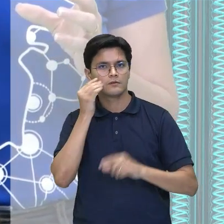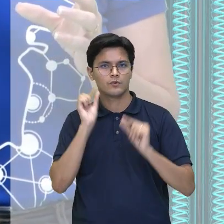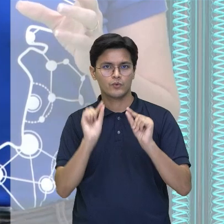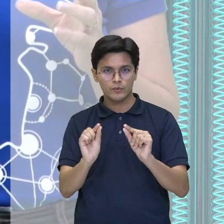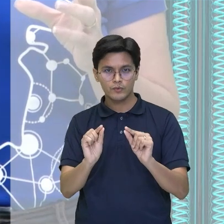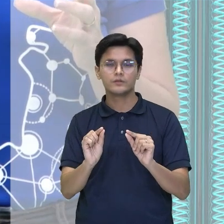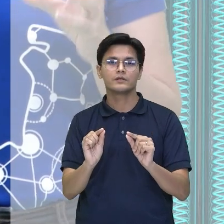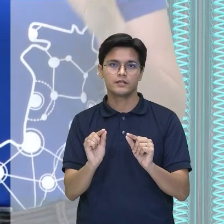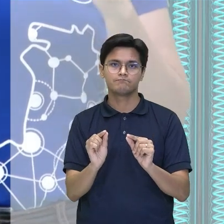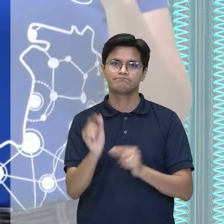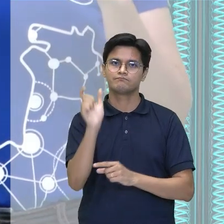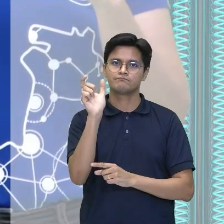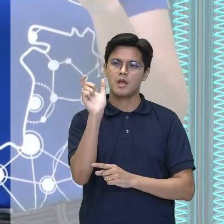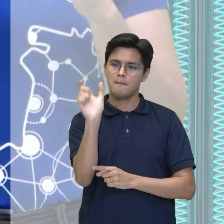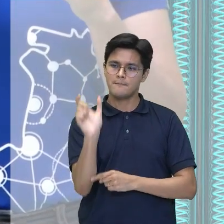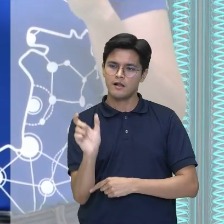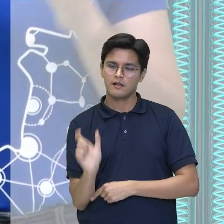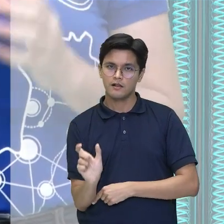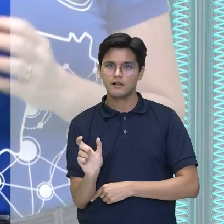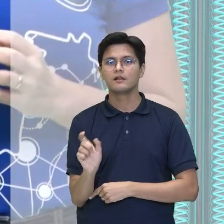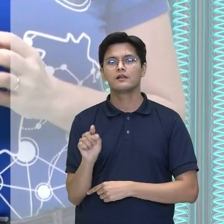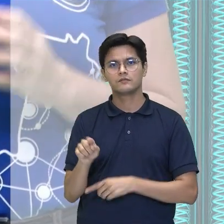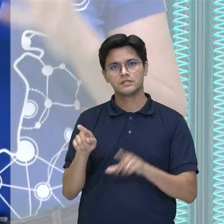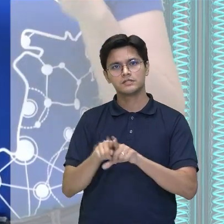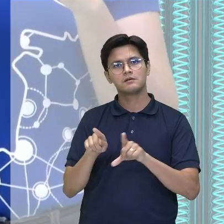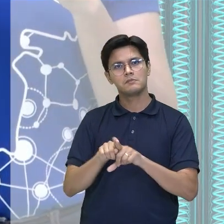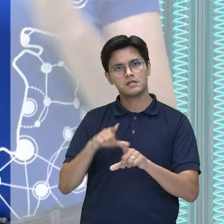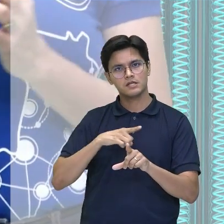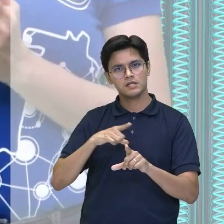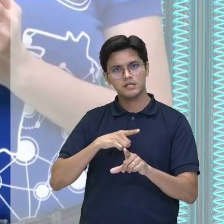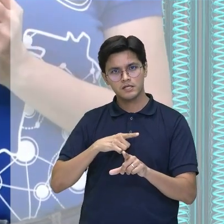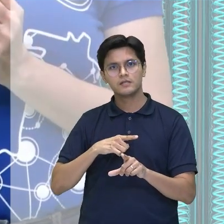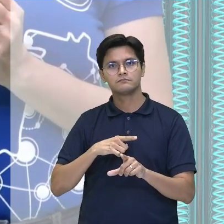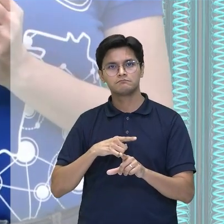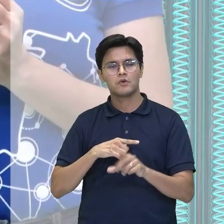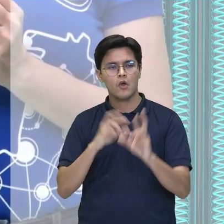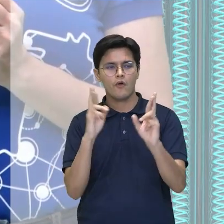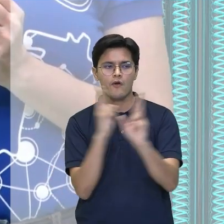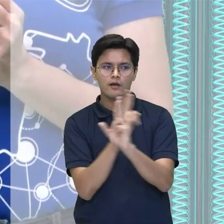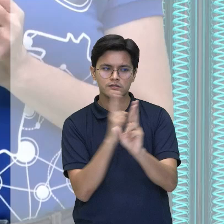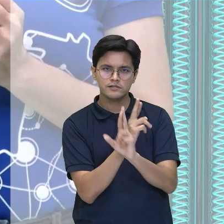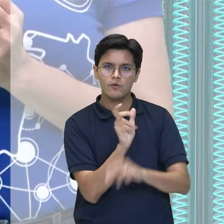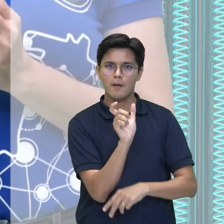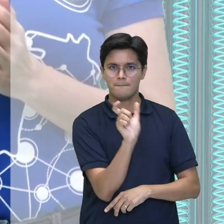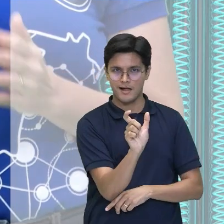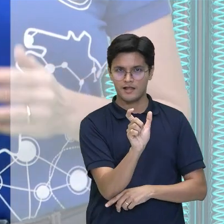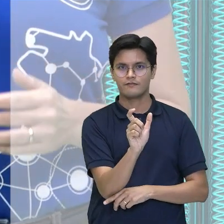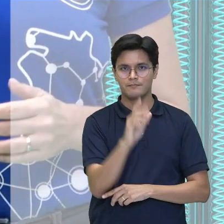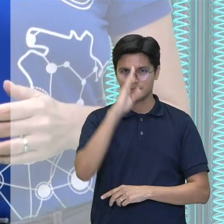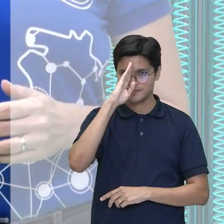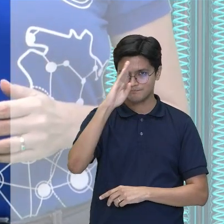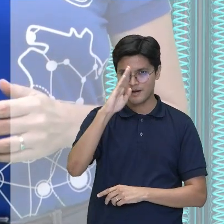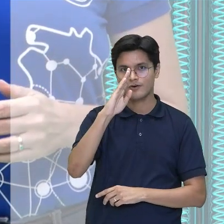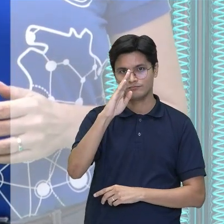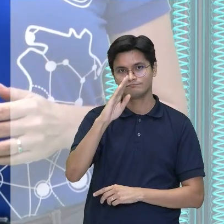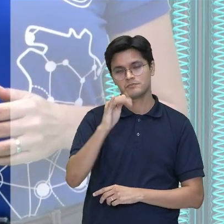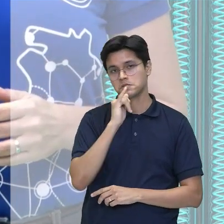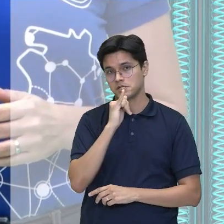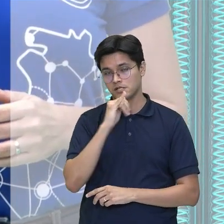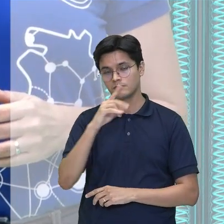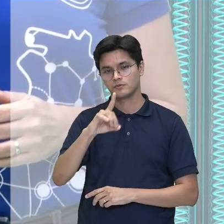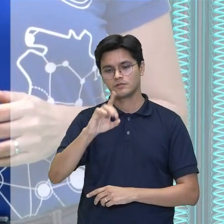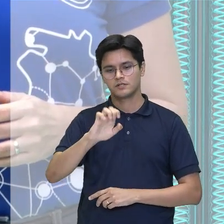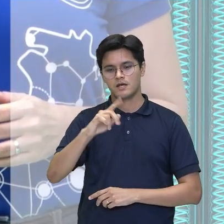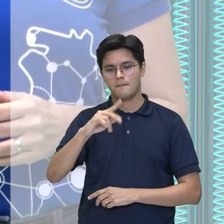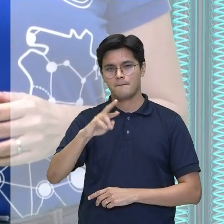as outras palavras vão fazer uma ligação com a palavra principal, certo? Então, a gente